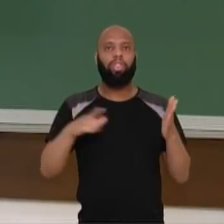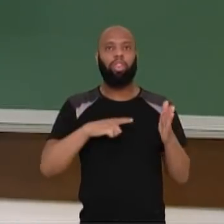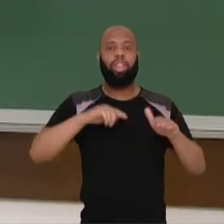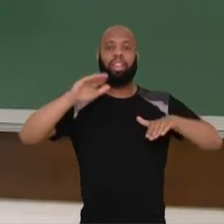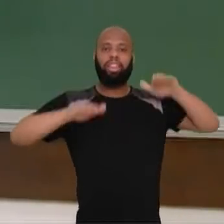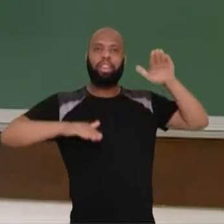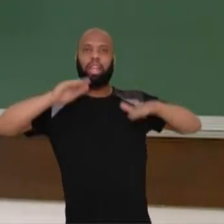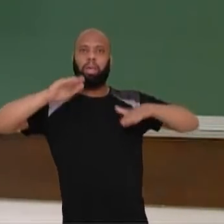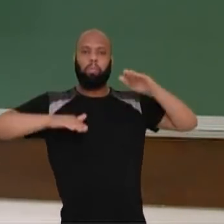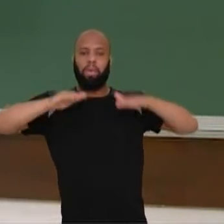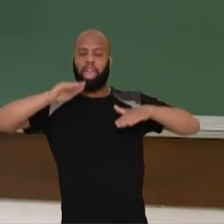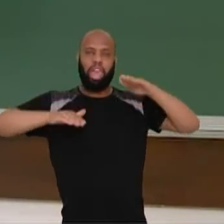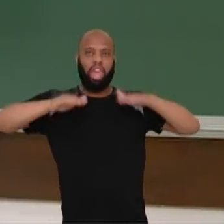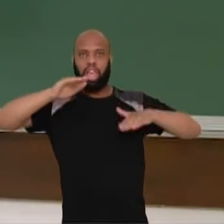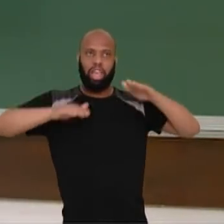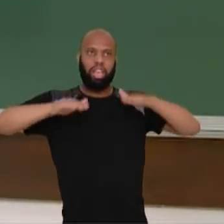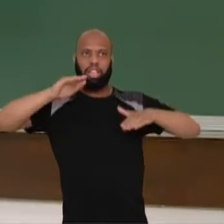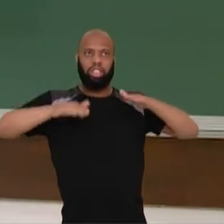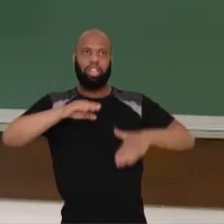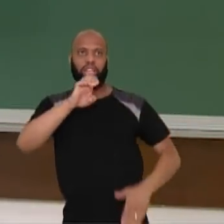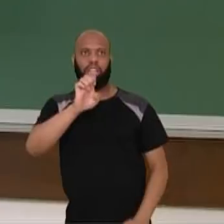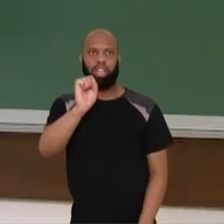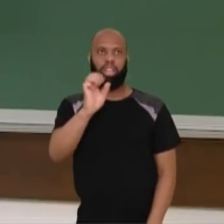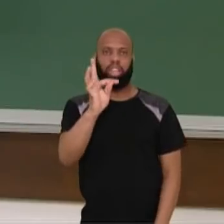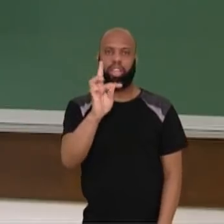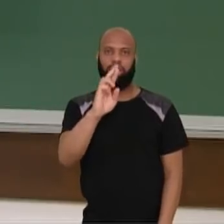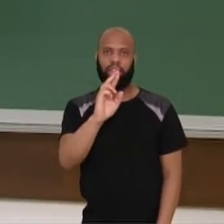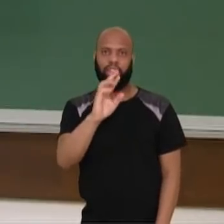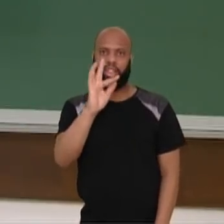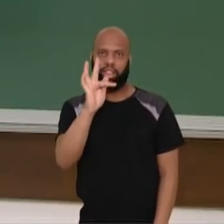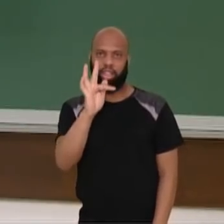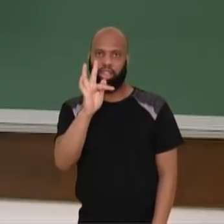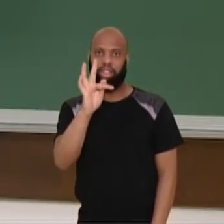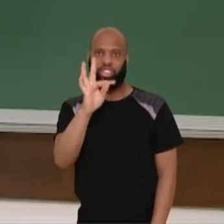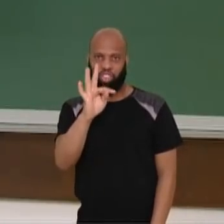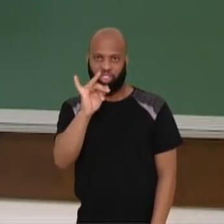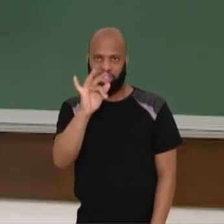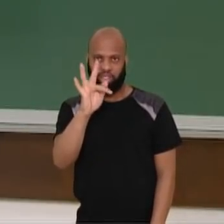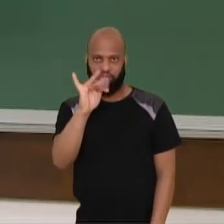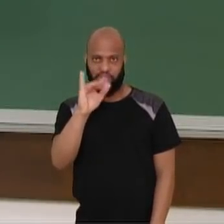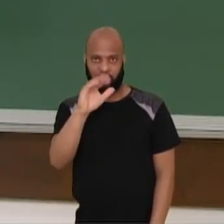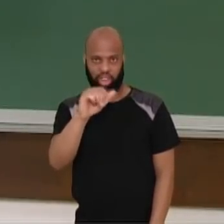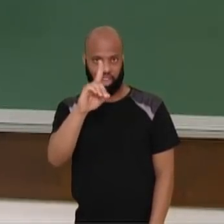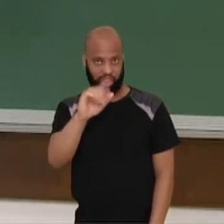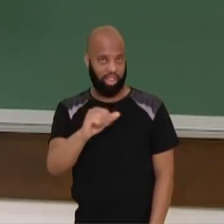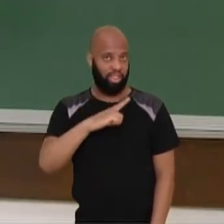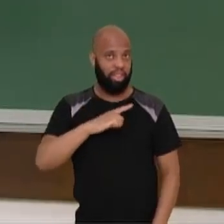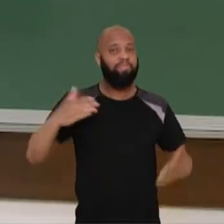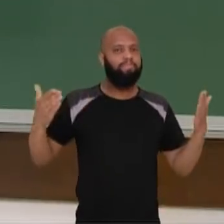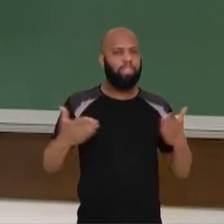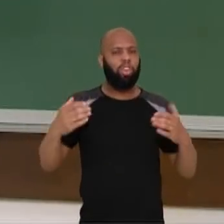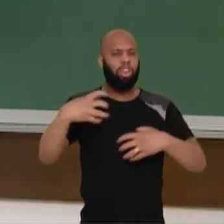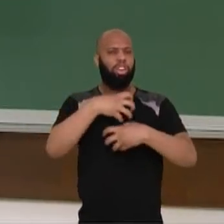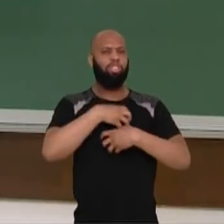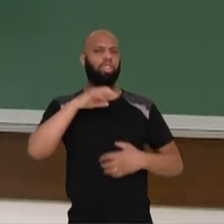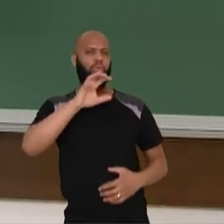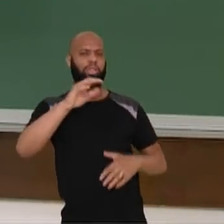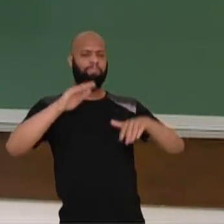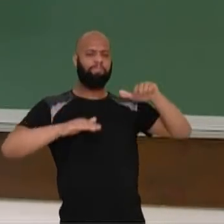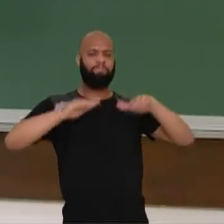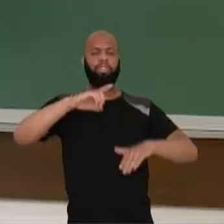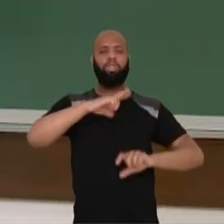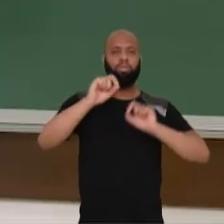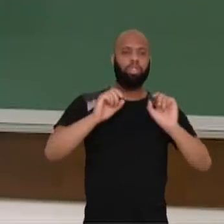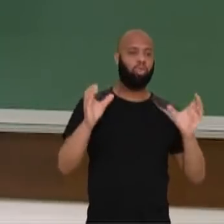proporcional estratificada. Olha que nome difícil. Consegue falar? Estratificada. Nessa amostra, a população